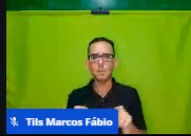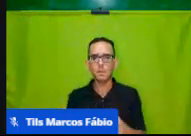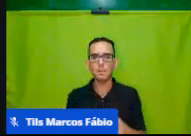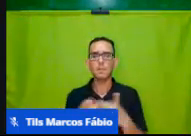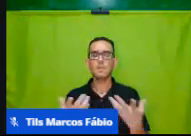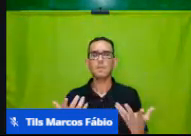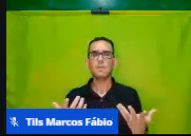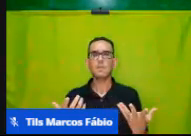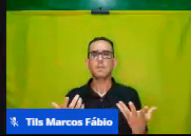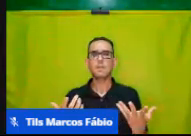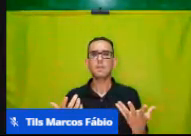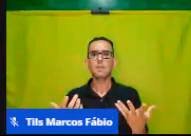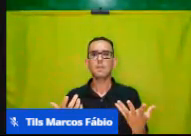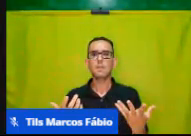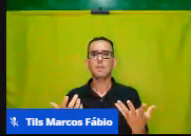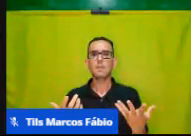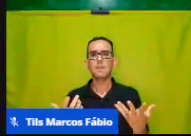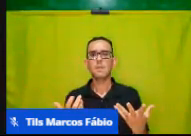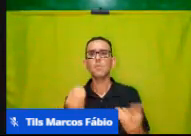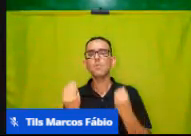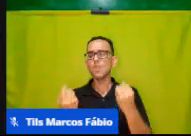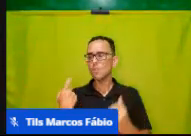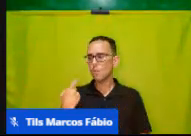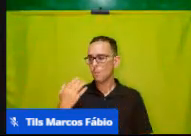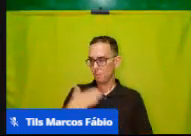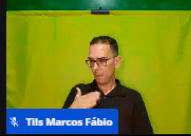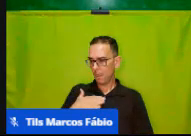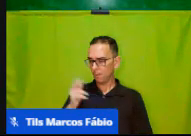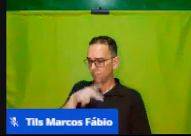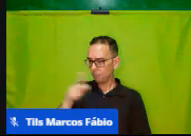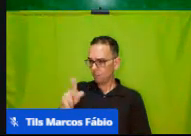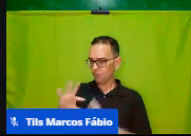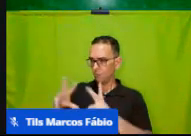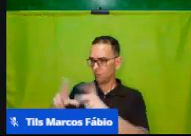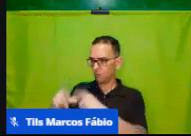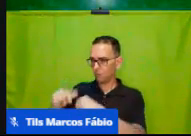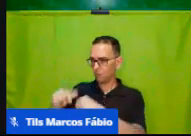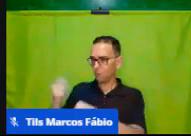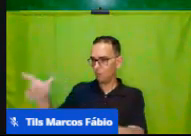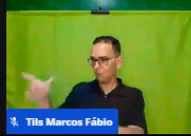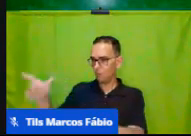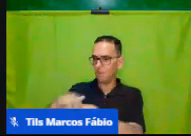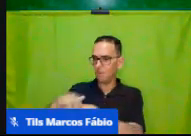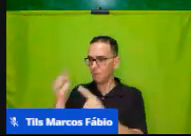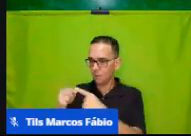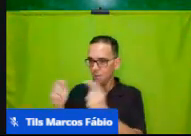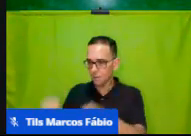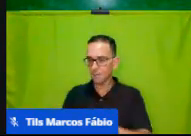sobre a atuação dos meus colegas professores nas escolas que eu trabalho. Então,